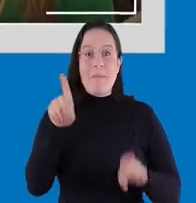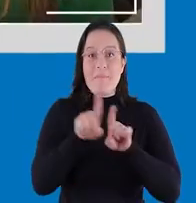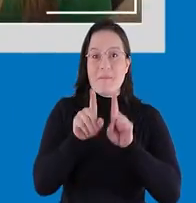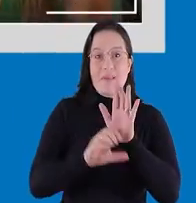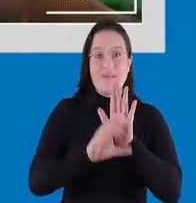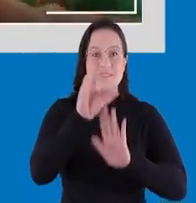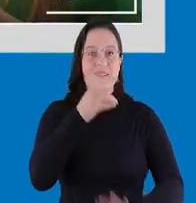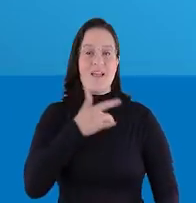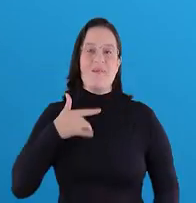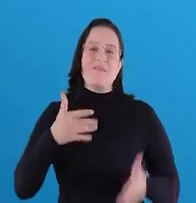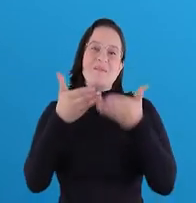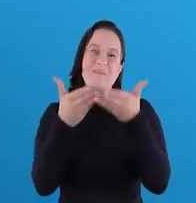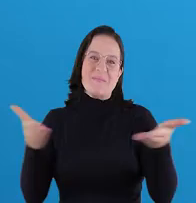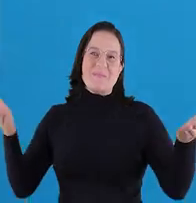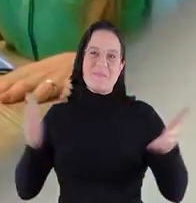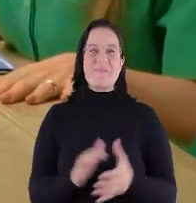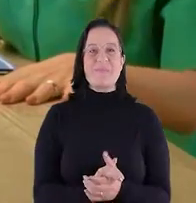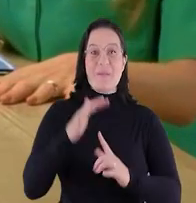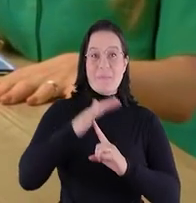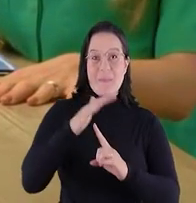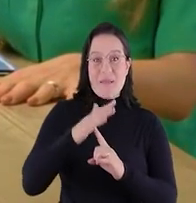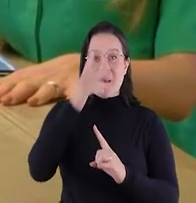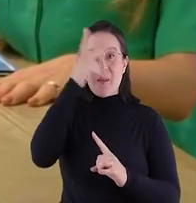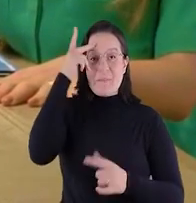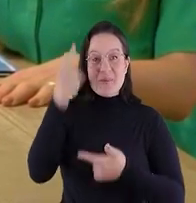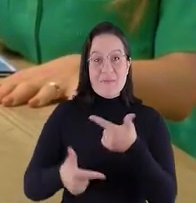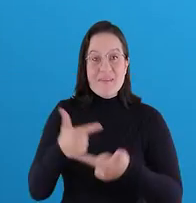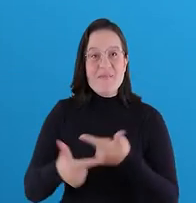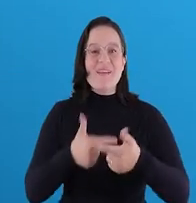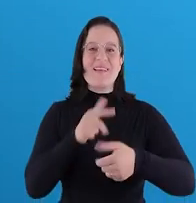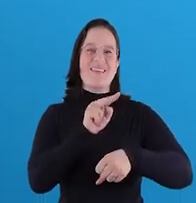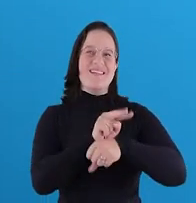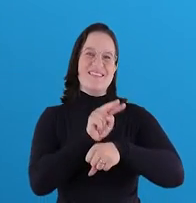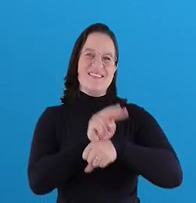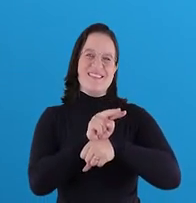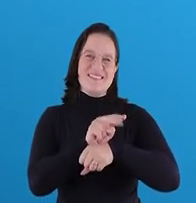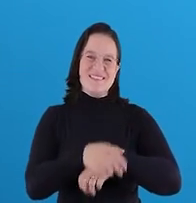É saúde para o paranaense. Paraná, terra de gente que trabalha e cuida.